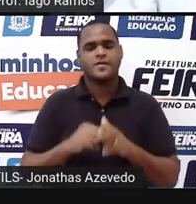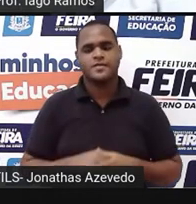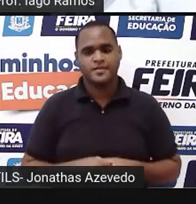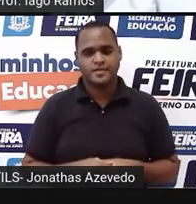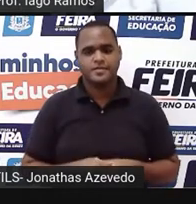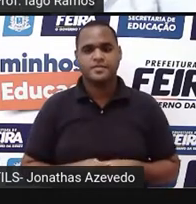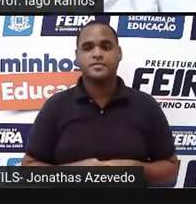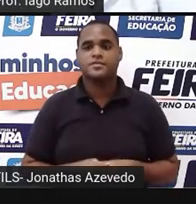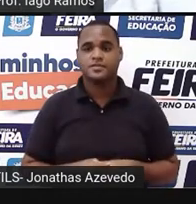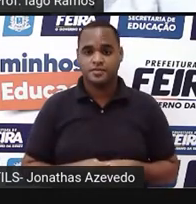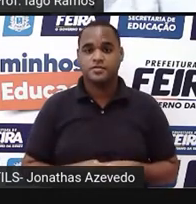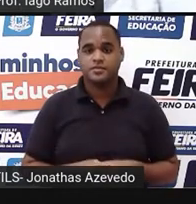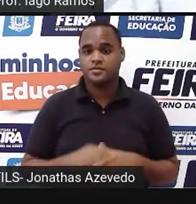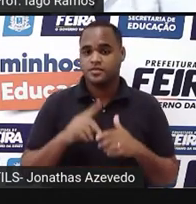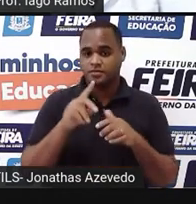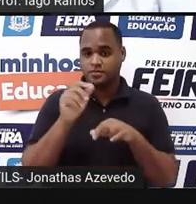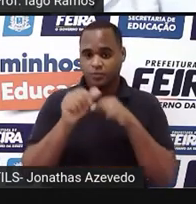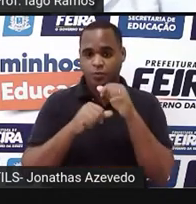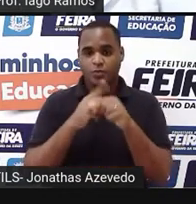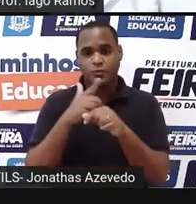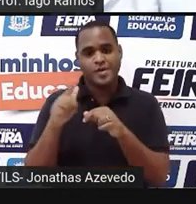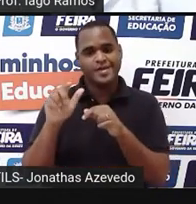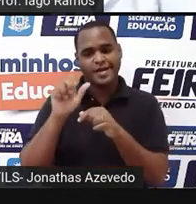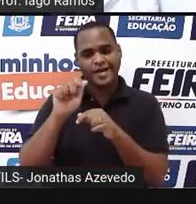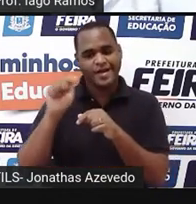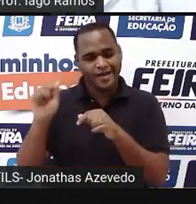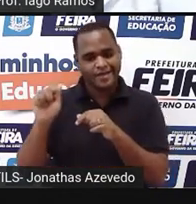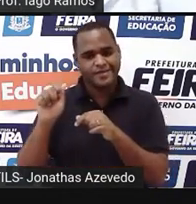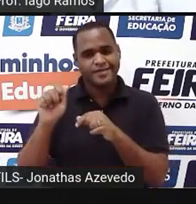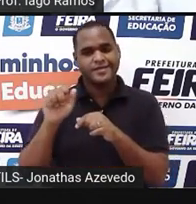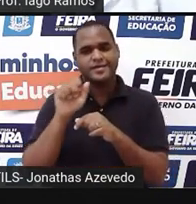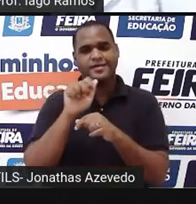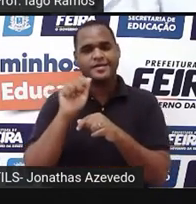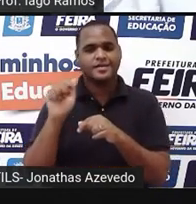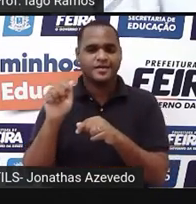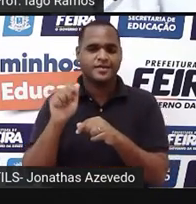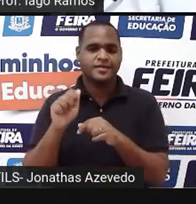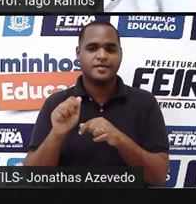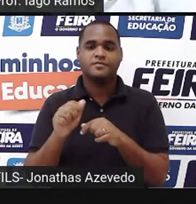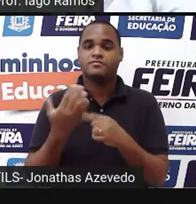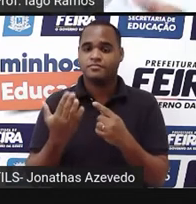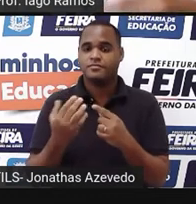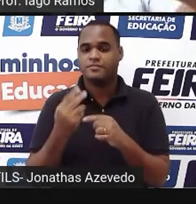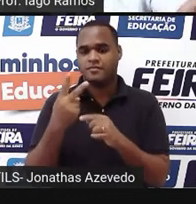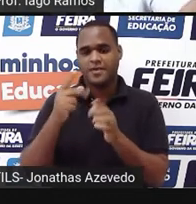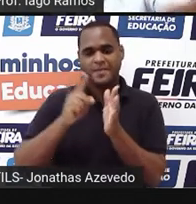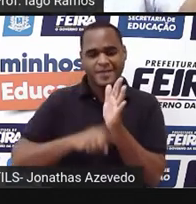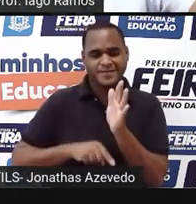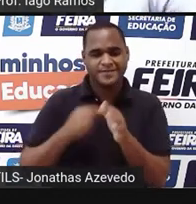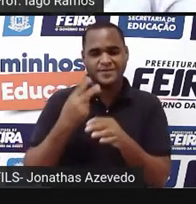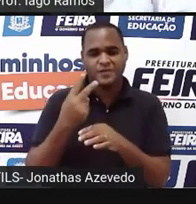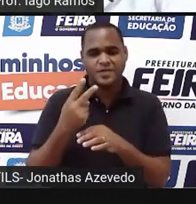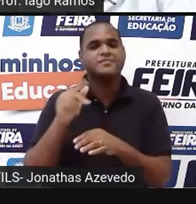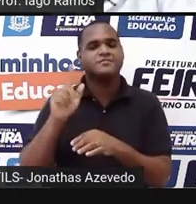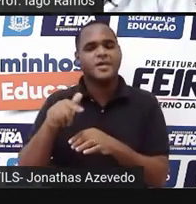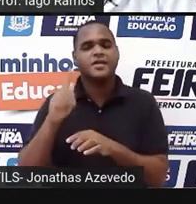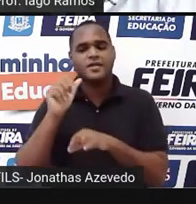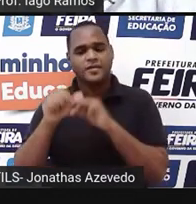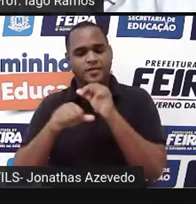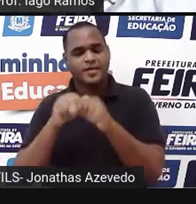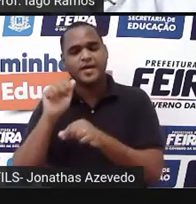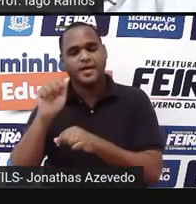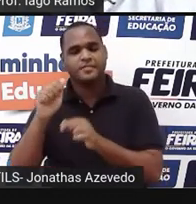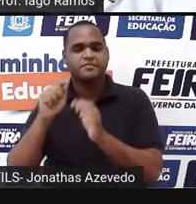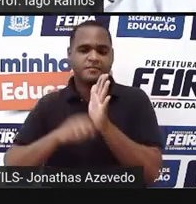por duas vezes o valor de A. Então, lá embaixo vai ficar duas vezes menos 2, porque nessa equação o coeficiente A é menos